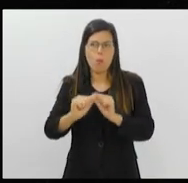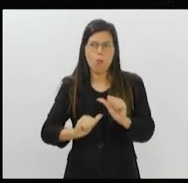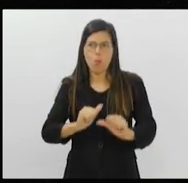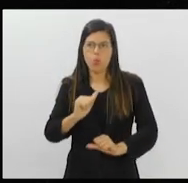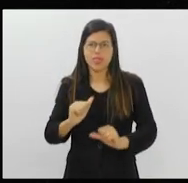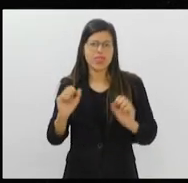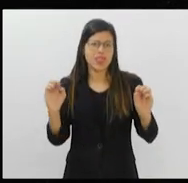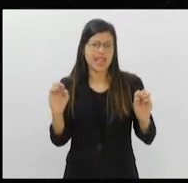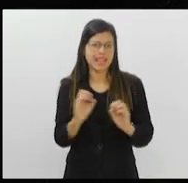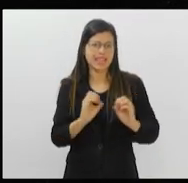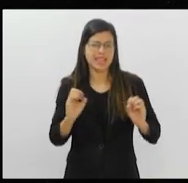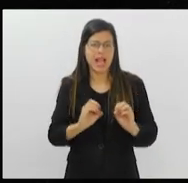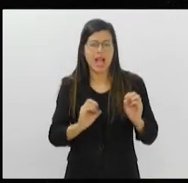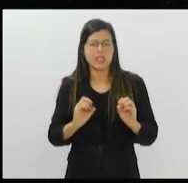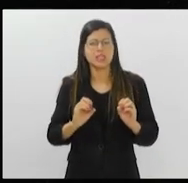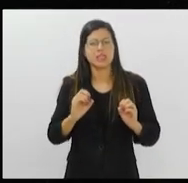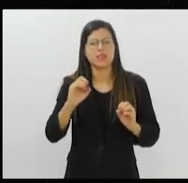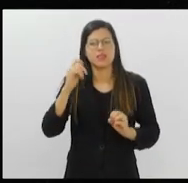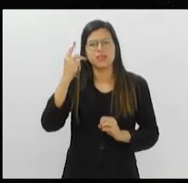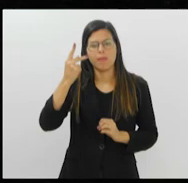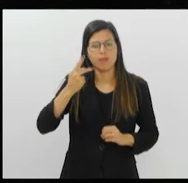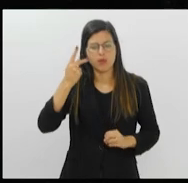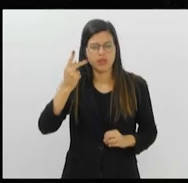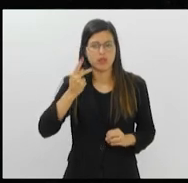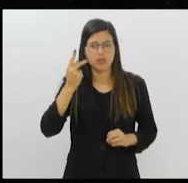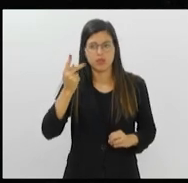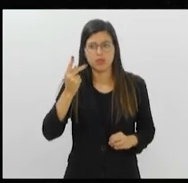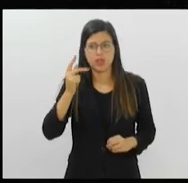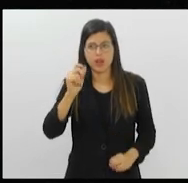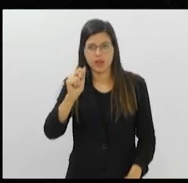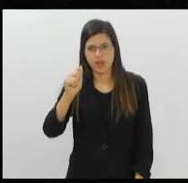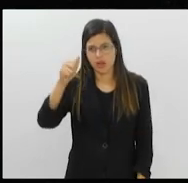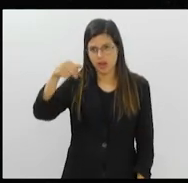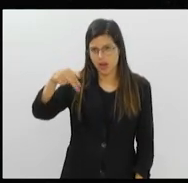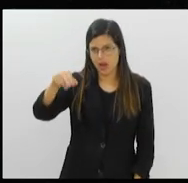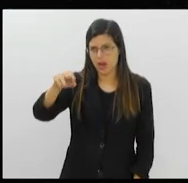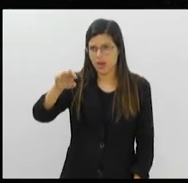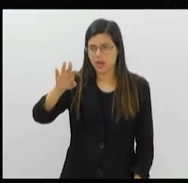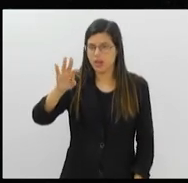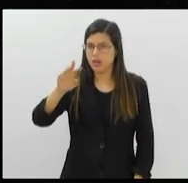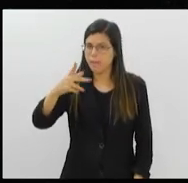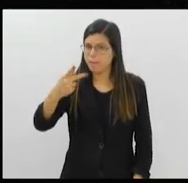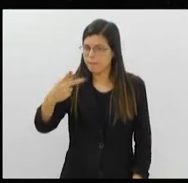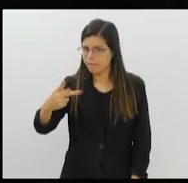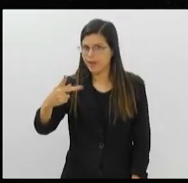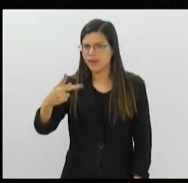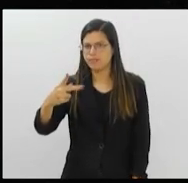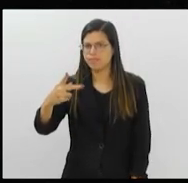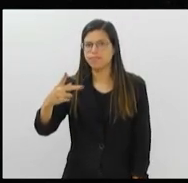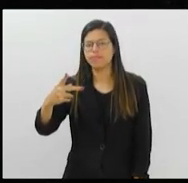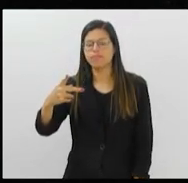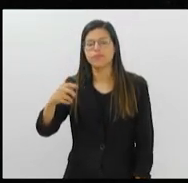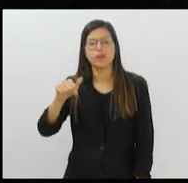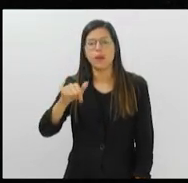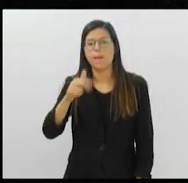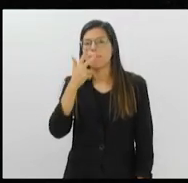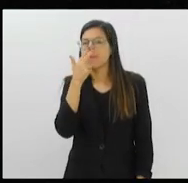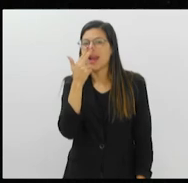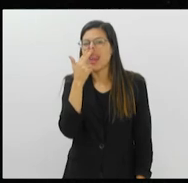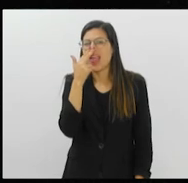sua política, e a ANP, a Agência Nacional de Petróleo, finge que não